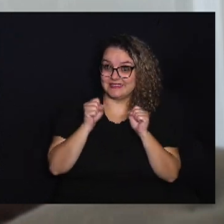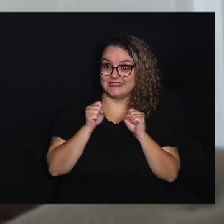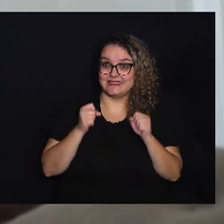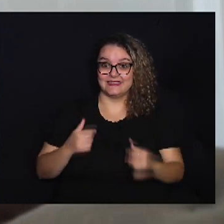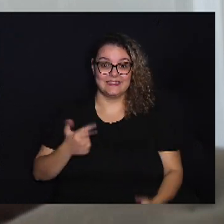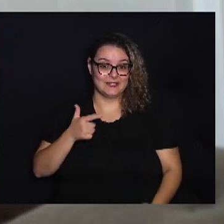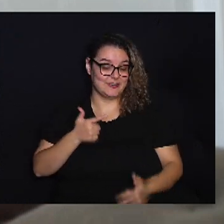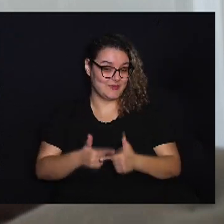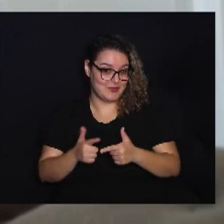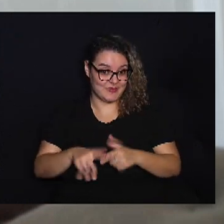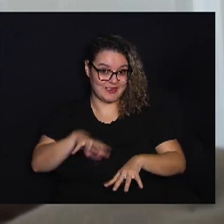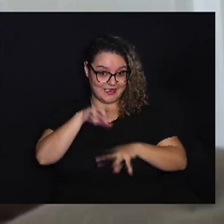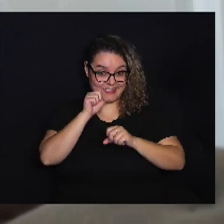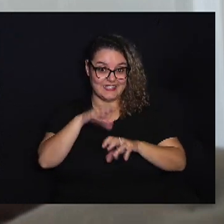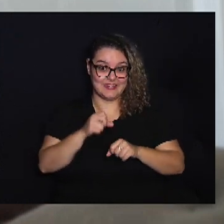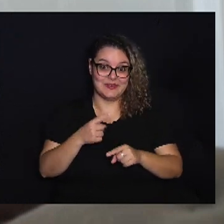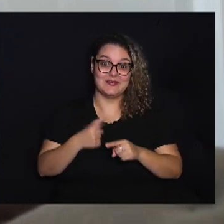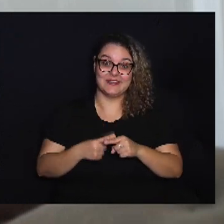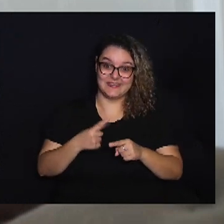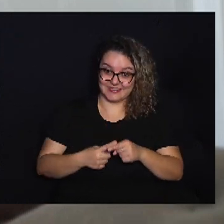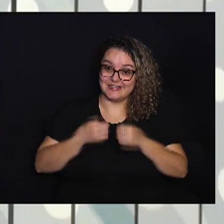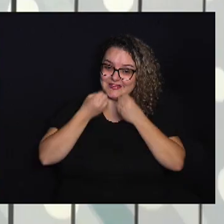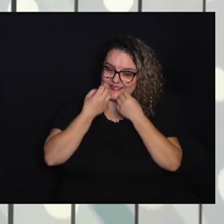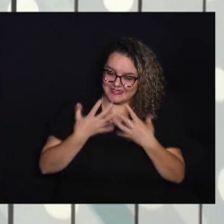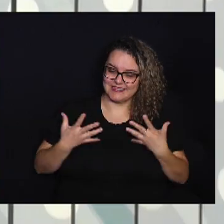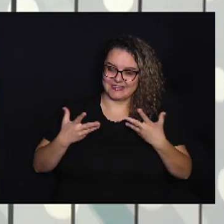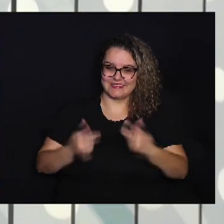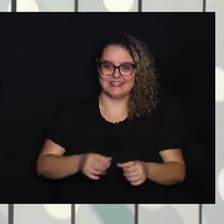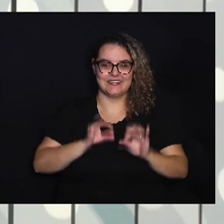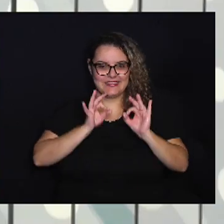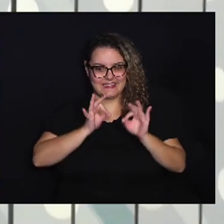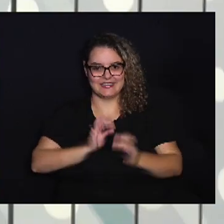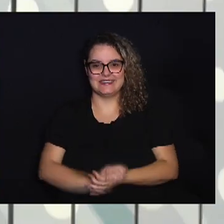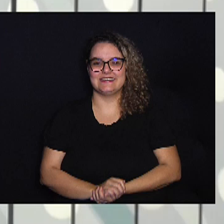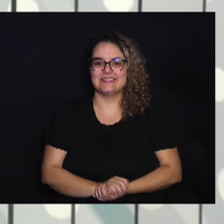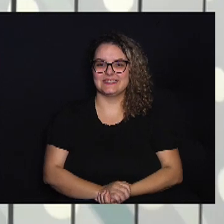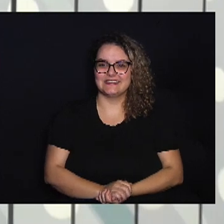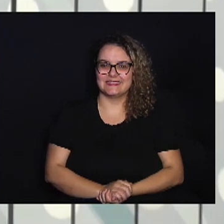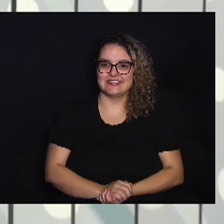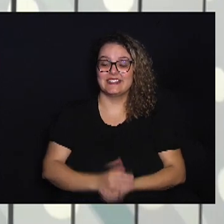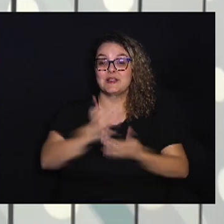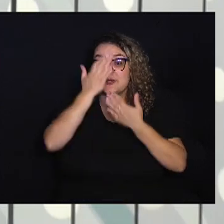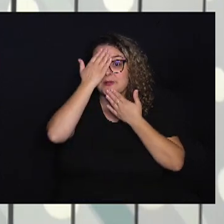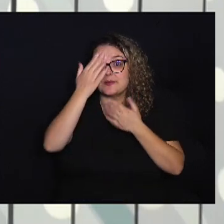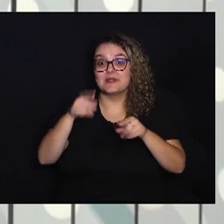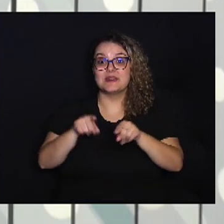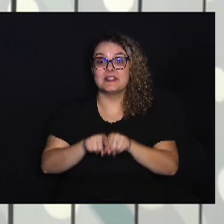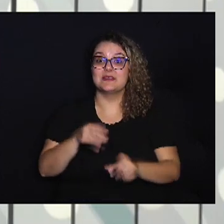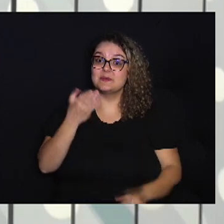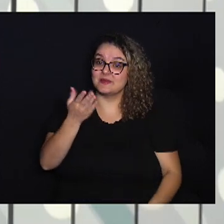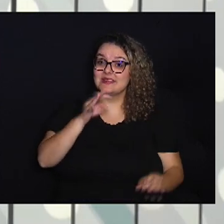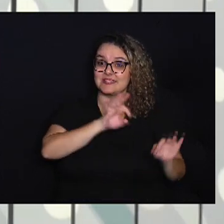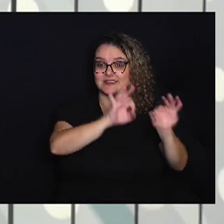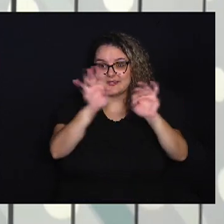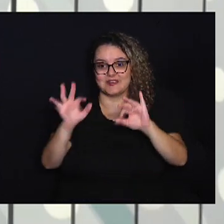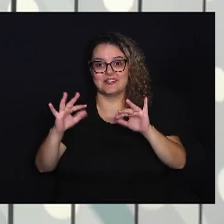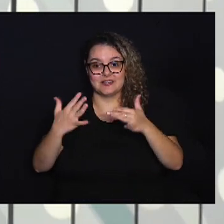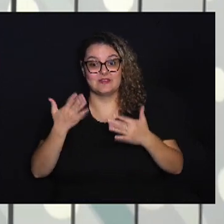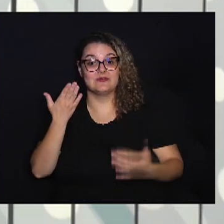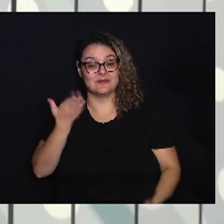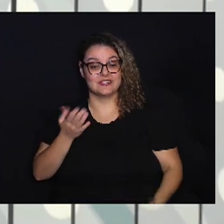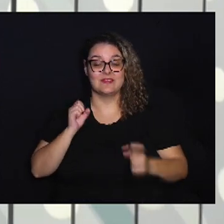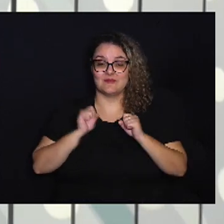comprometimento respiratório, porque pelo bem de todos. Com certeza. Obrigada também pela sua companhia. Você